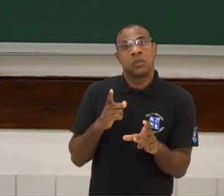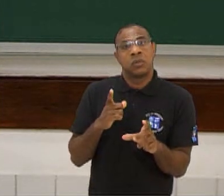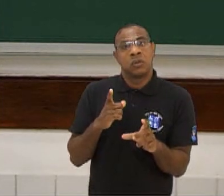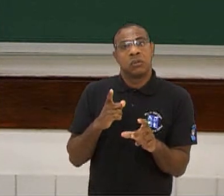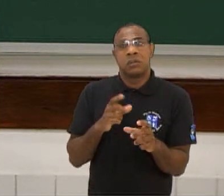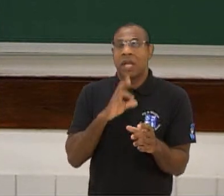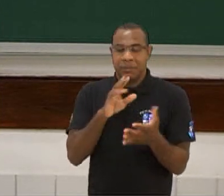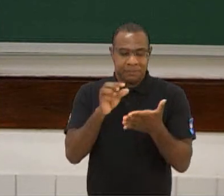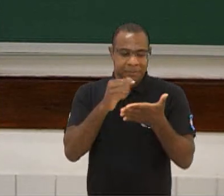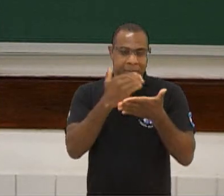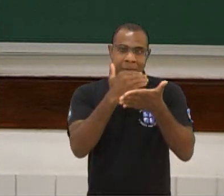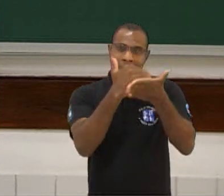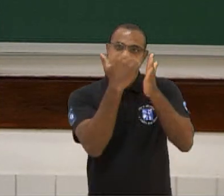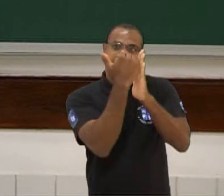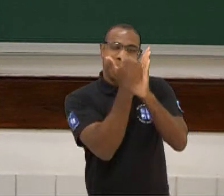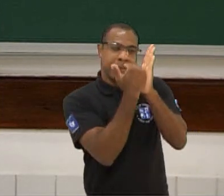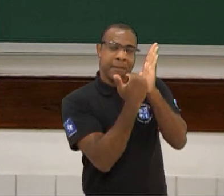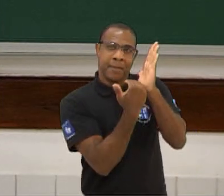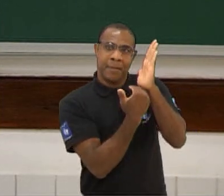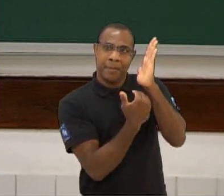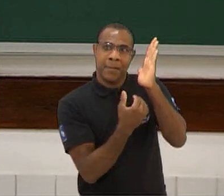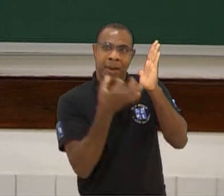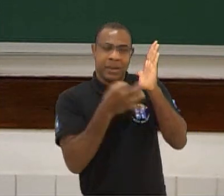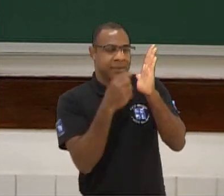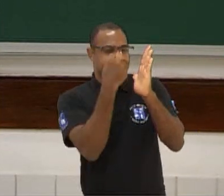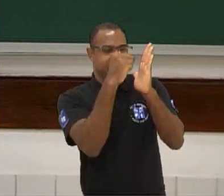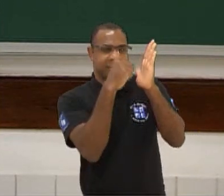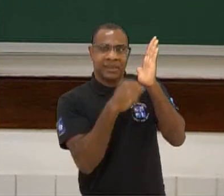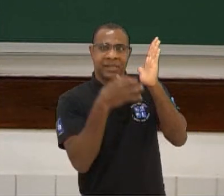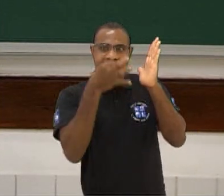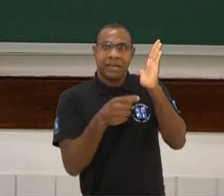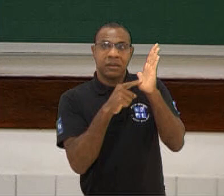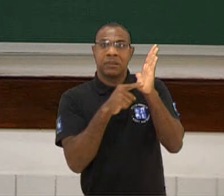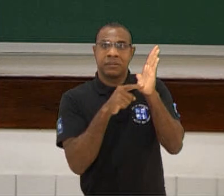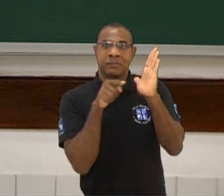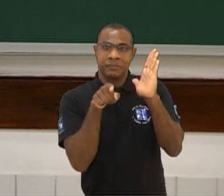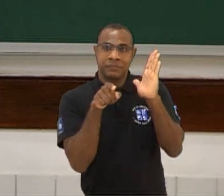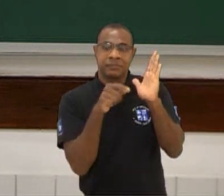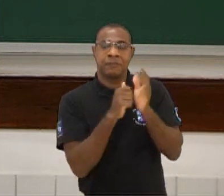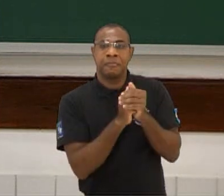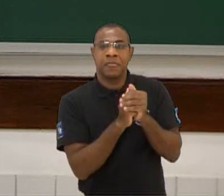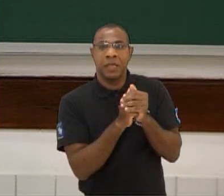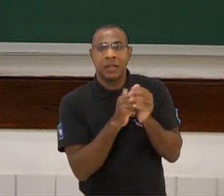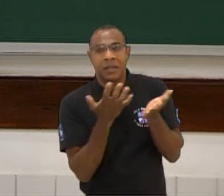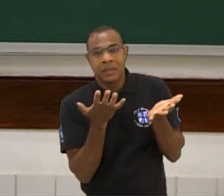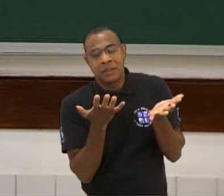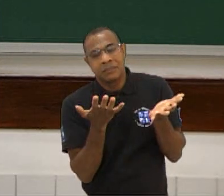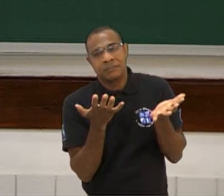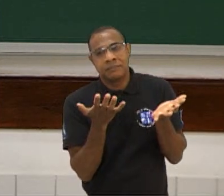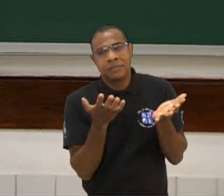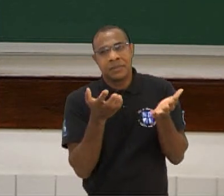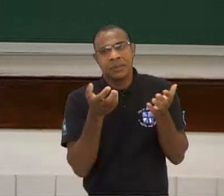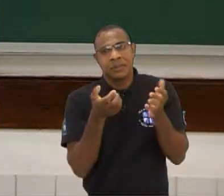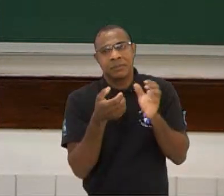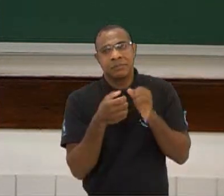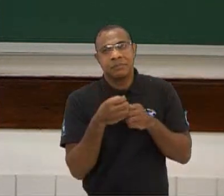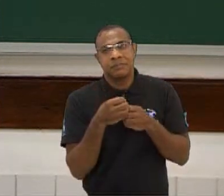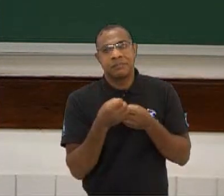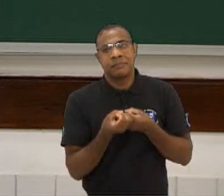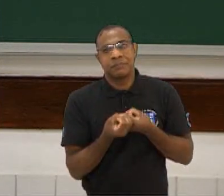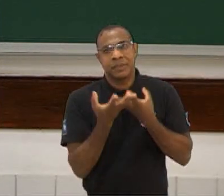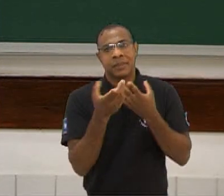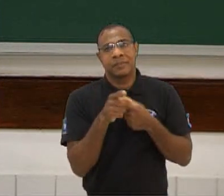oficial, certo? Um gabarito oficial para essa questão aqui, né? Mas eu digo para vocês que tem